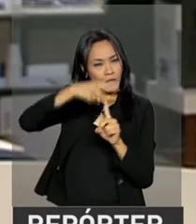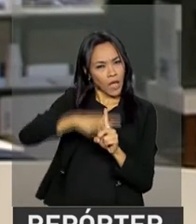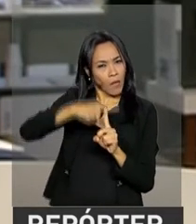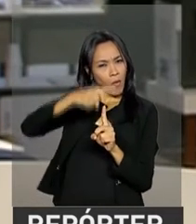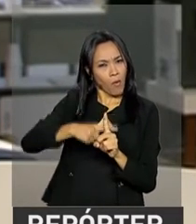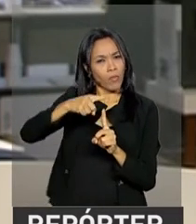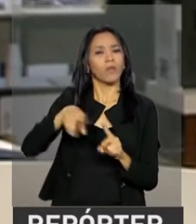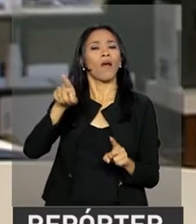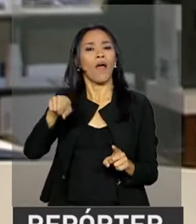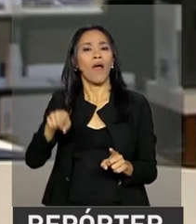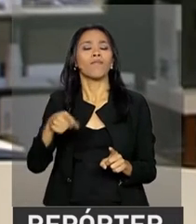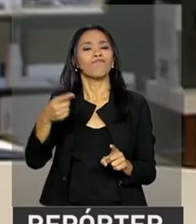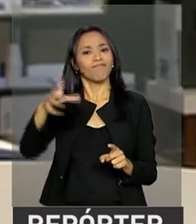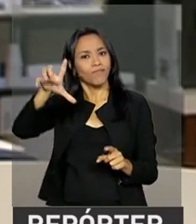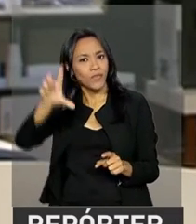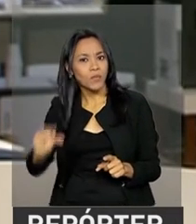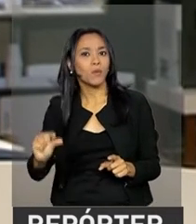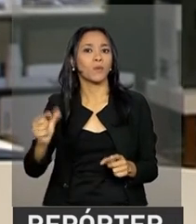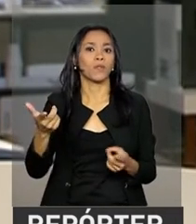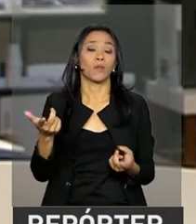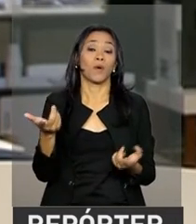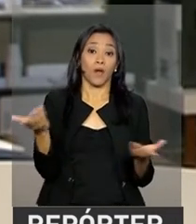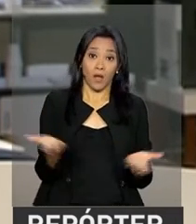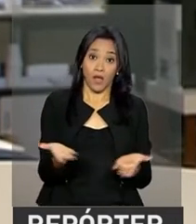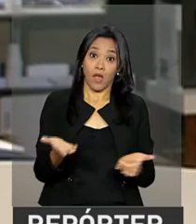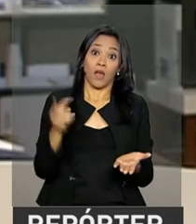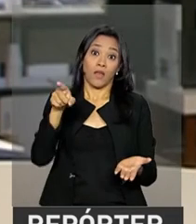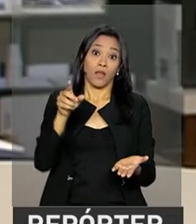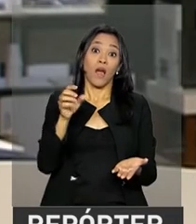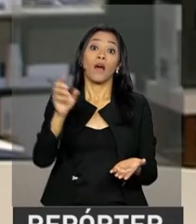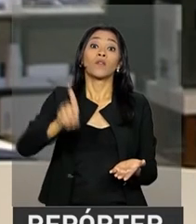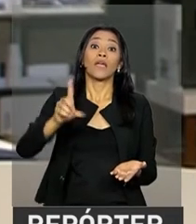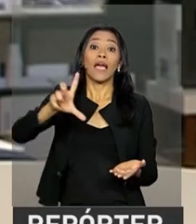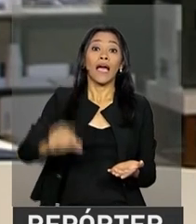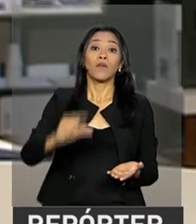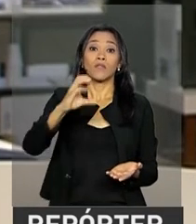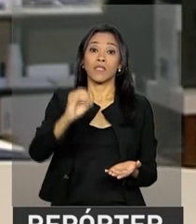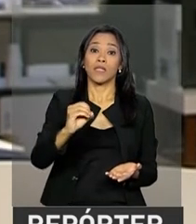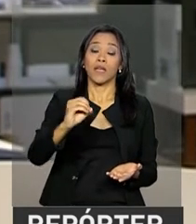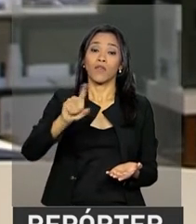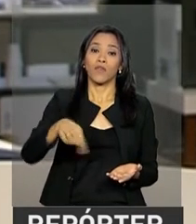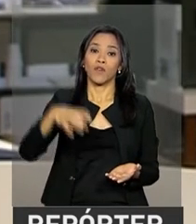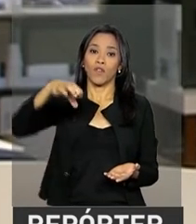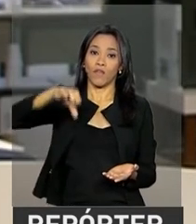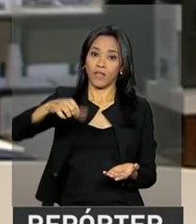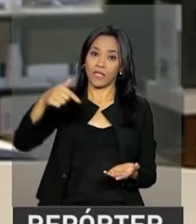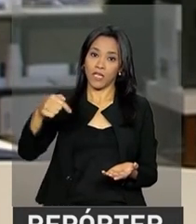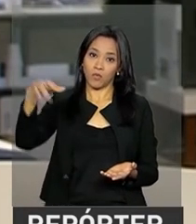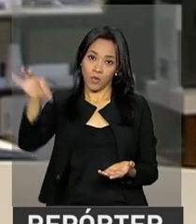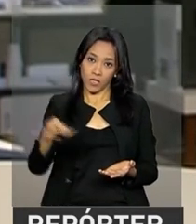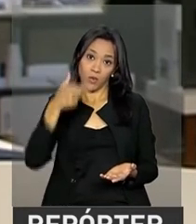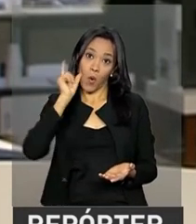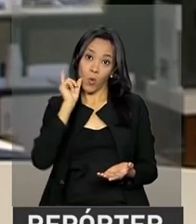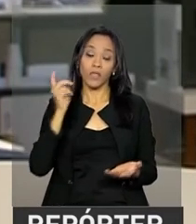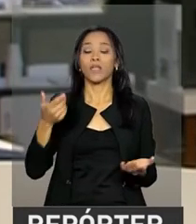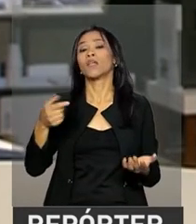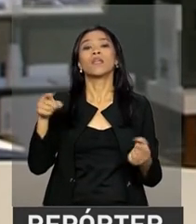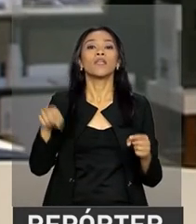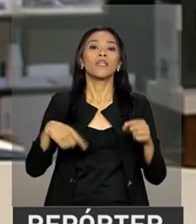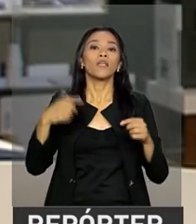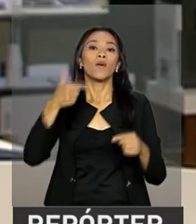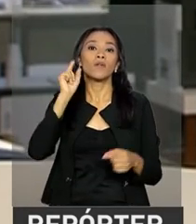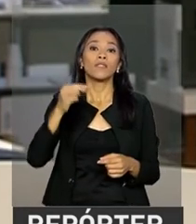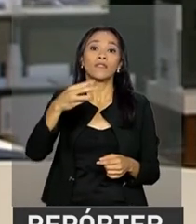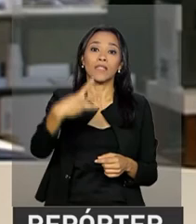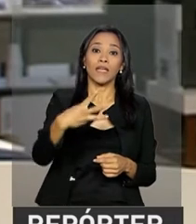país perdeu força frente ao real a cotação da moeda norte americana caiu 0,97 por cento ontem fechou o dia cotado em